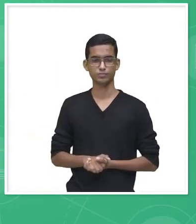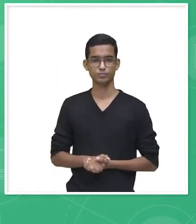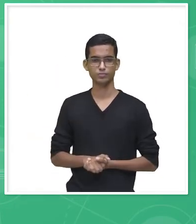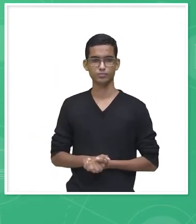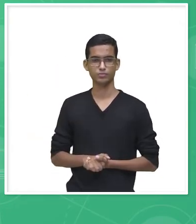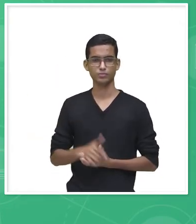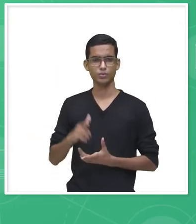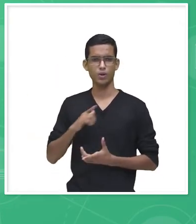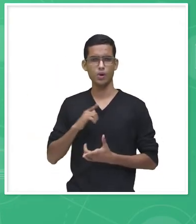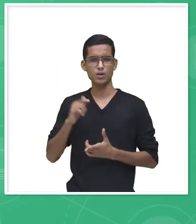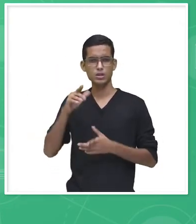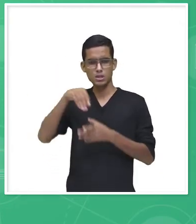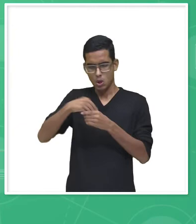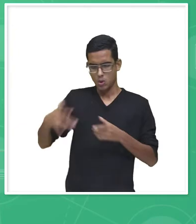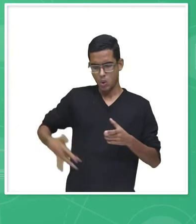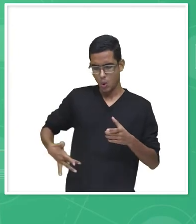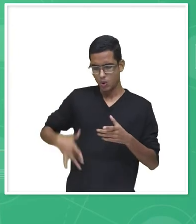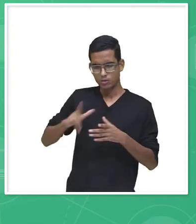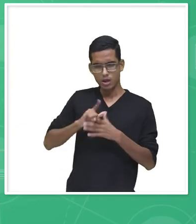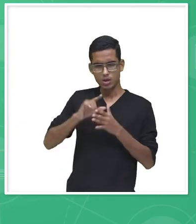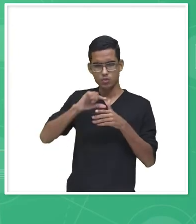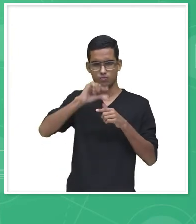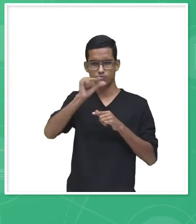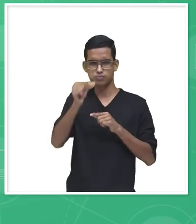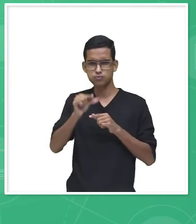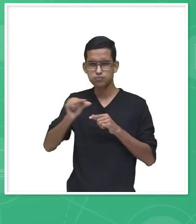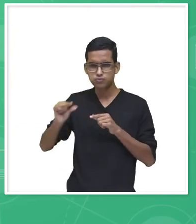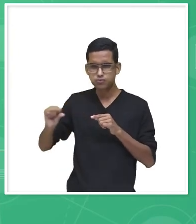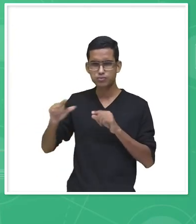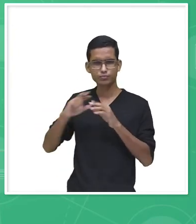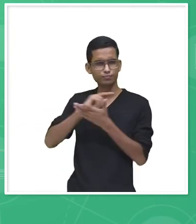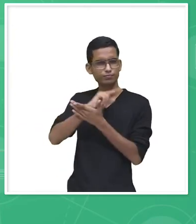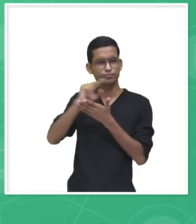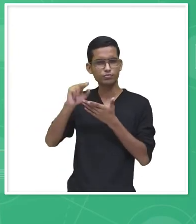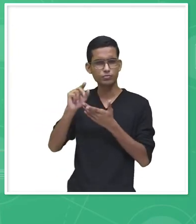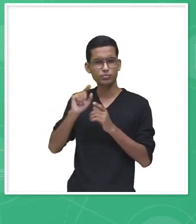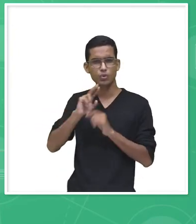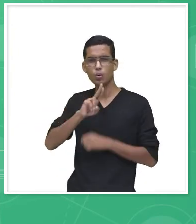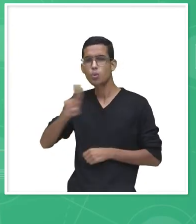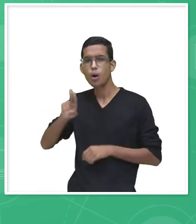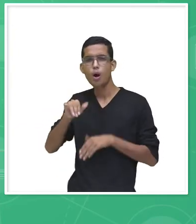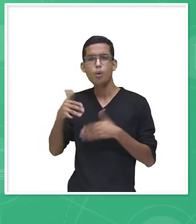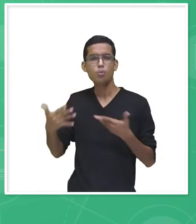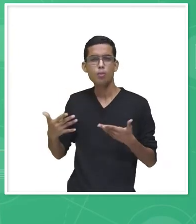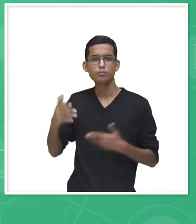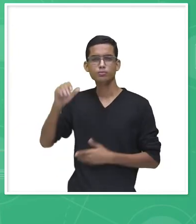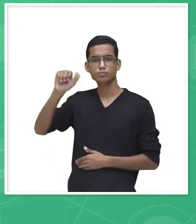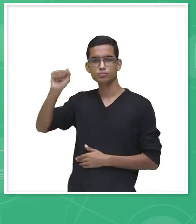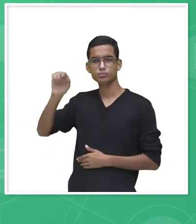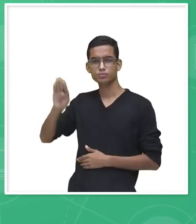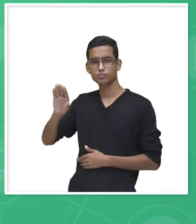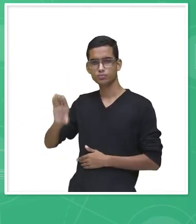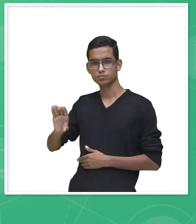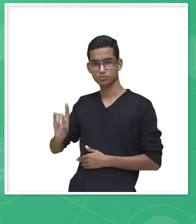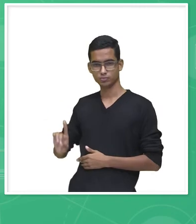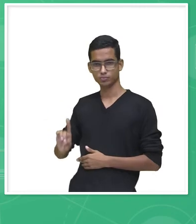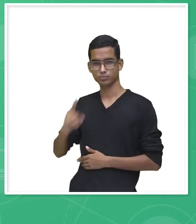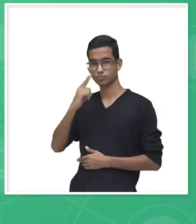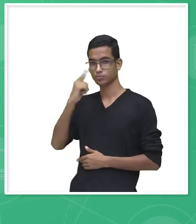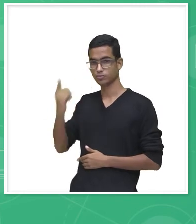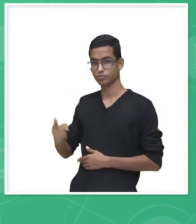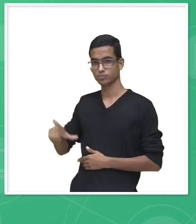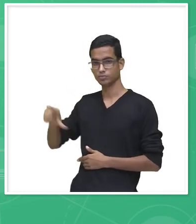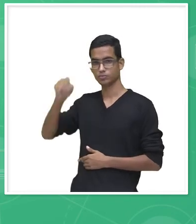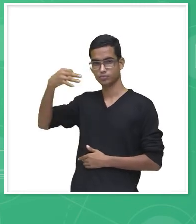muitos túbulos com a função de filtrar o sangue Estes são chamados de glomérulo ureter túbulos renais ou